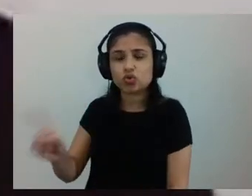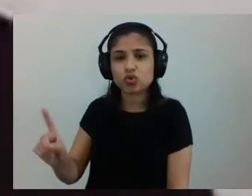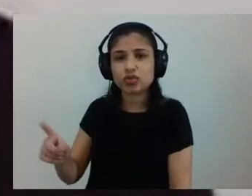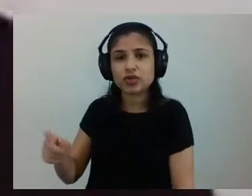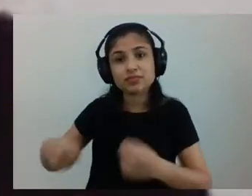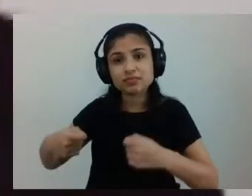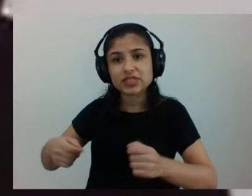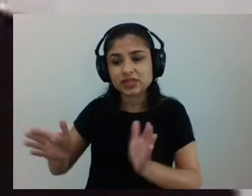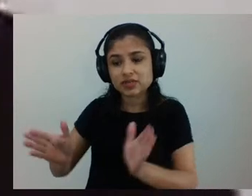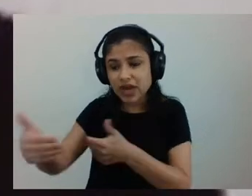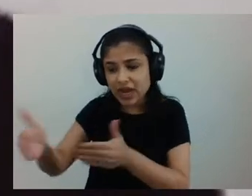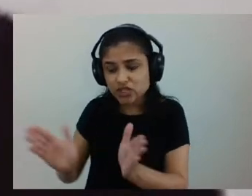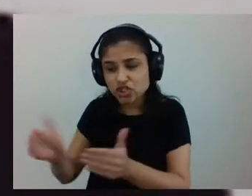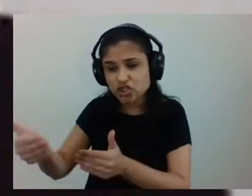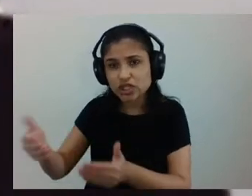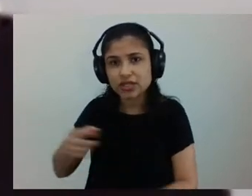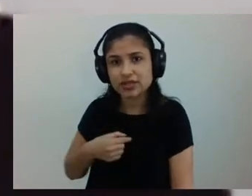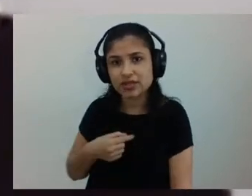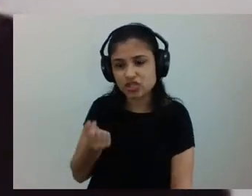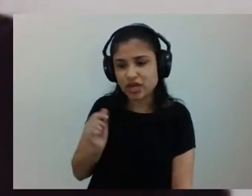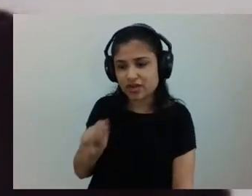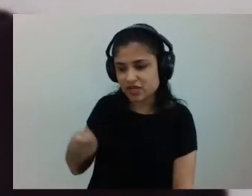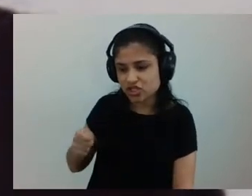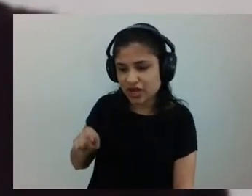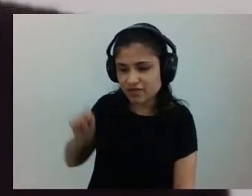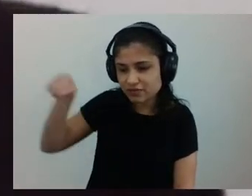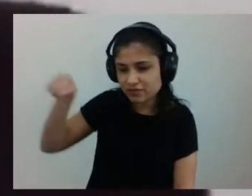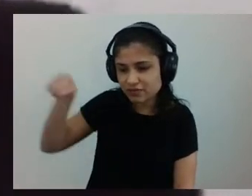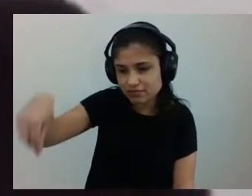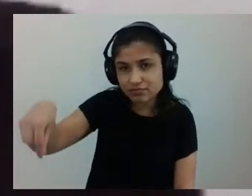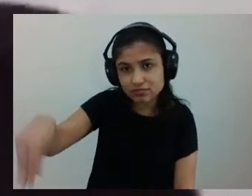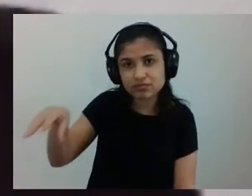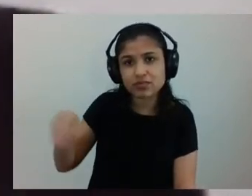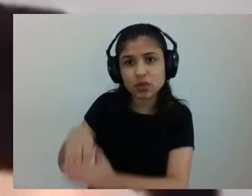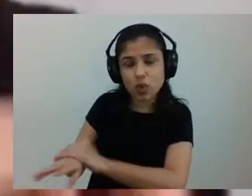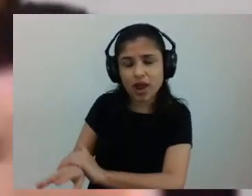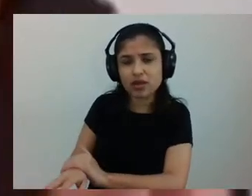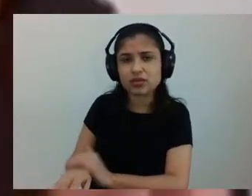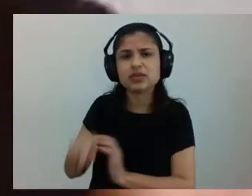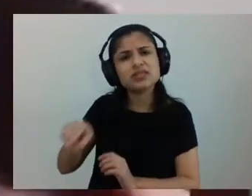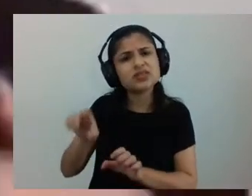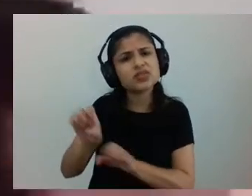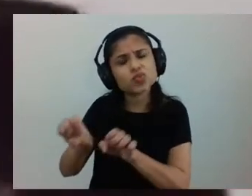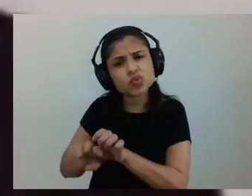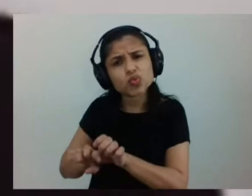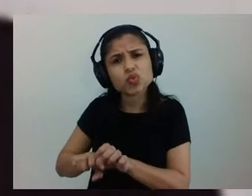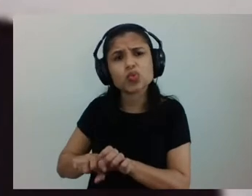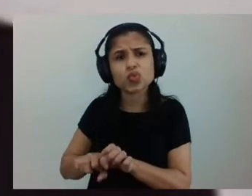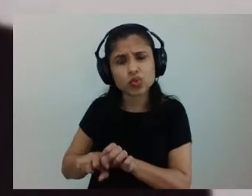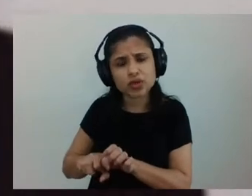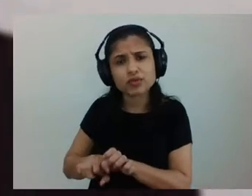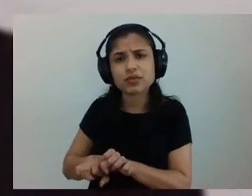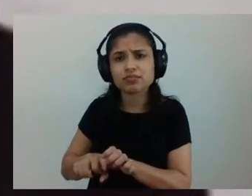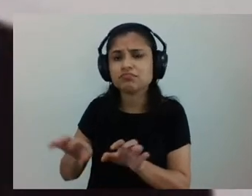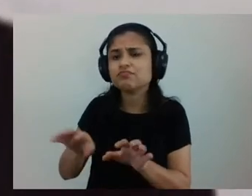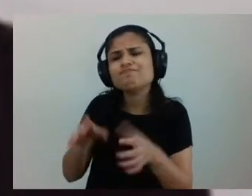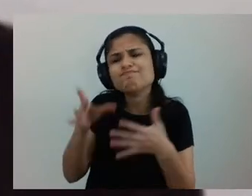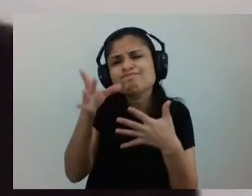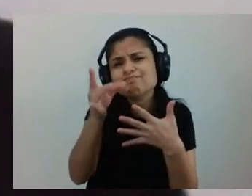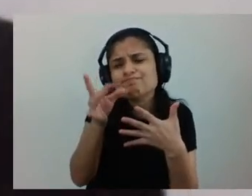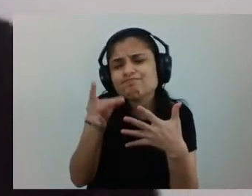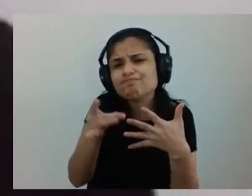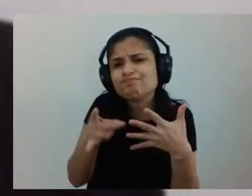controle. Isso também é infraestrutura, ok? Ou seja, isso não é consumo, isso para mim não é infraestrutura. Então, pequenas coisas